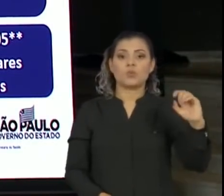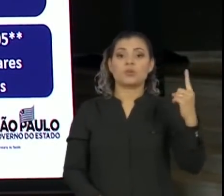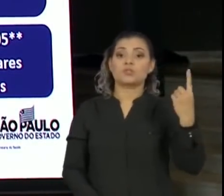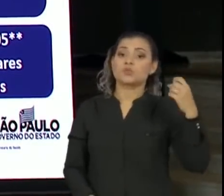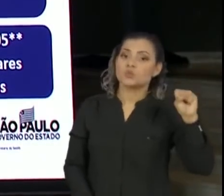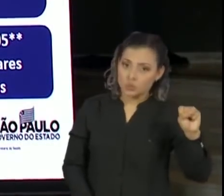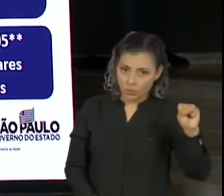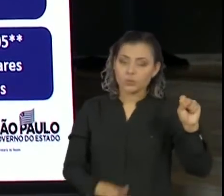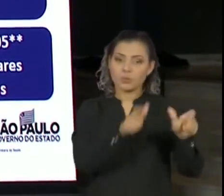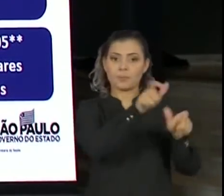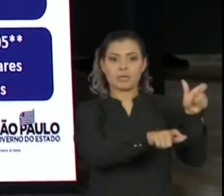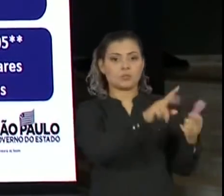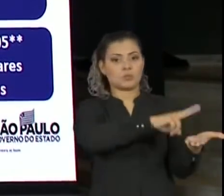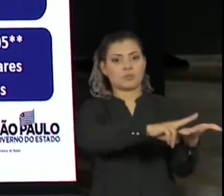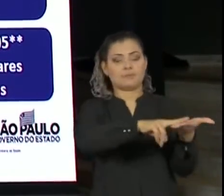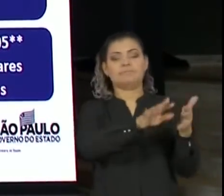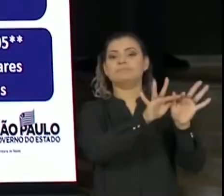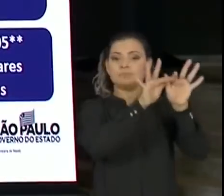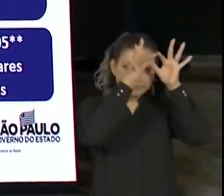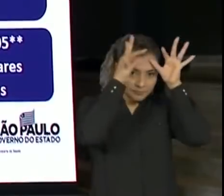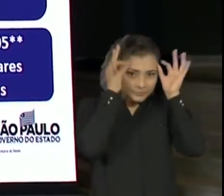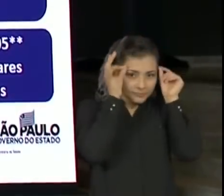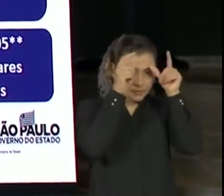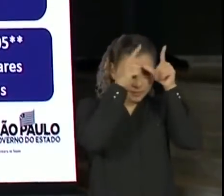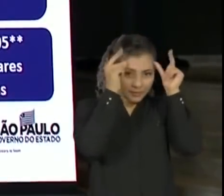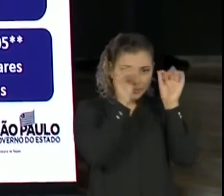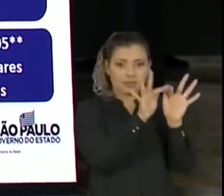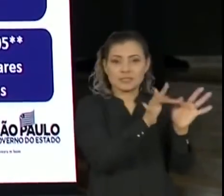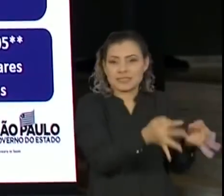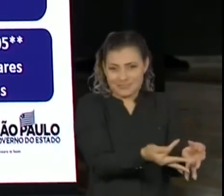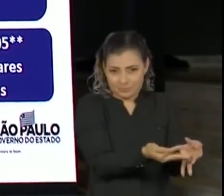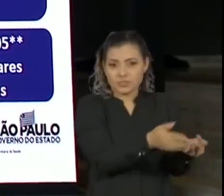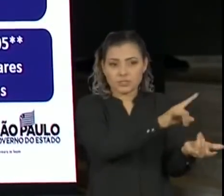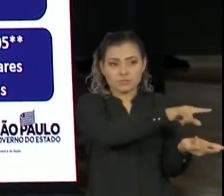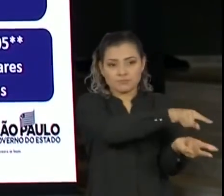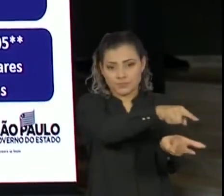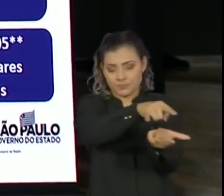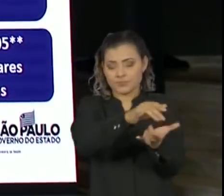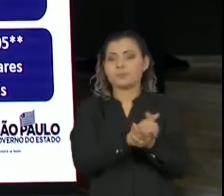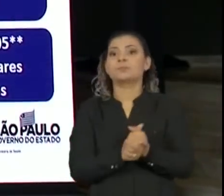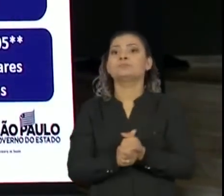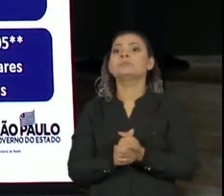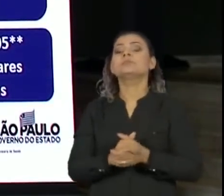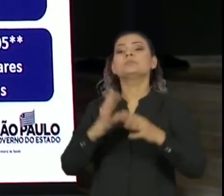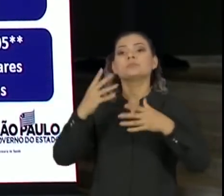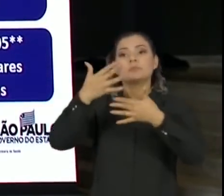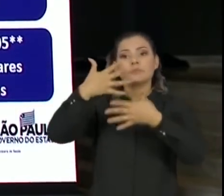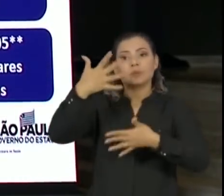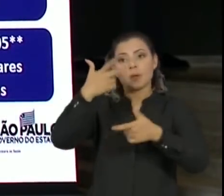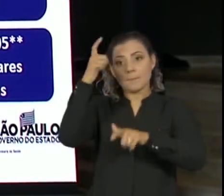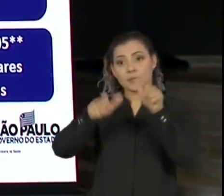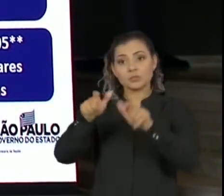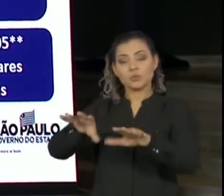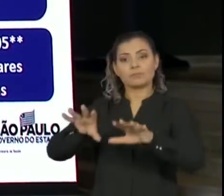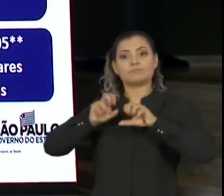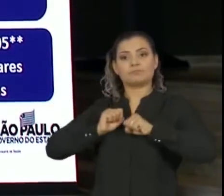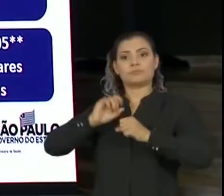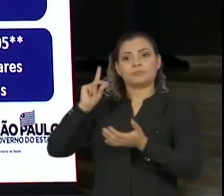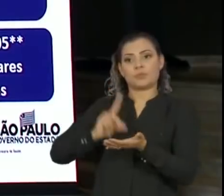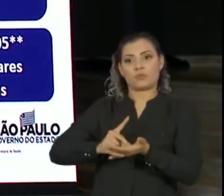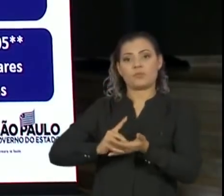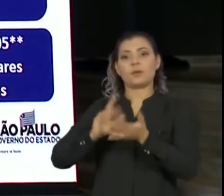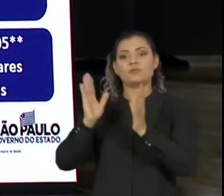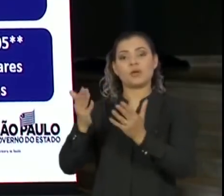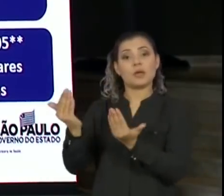8.018 pacientes internados em enfermaria. Aqui estão pacientes confirmados e